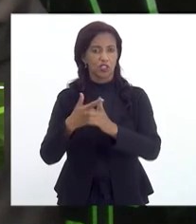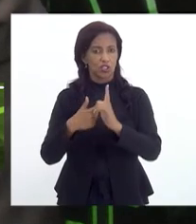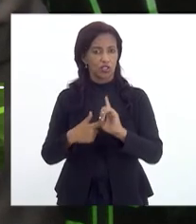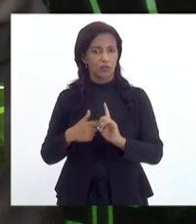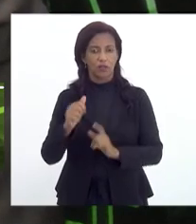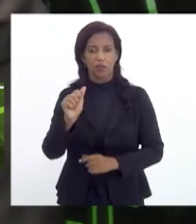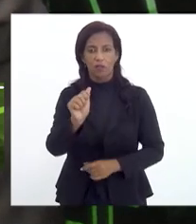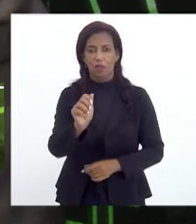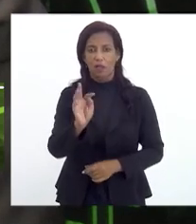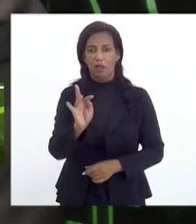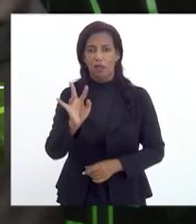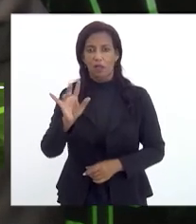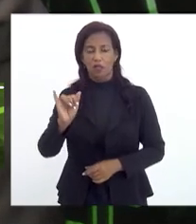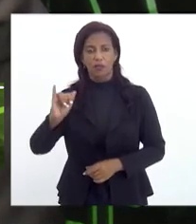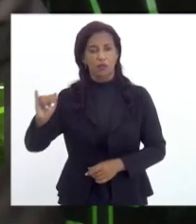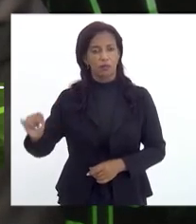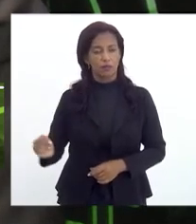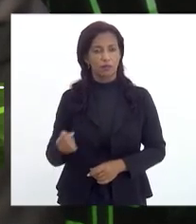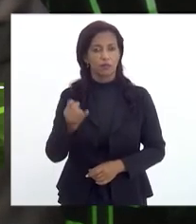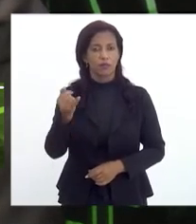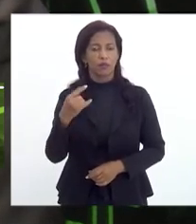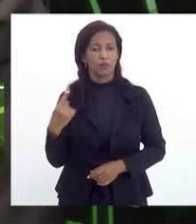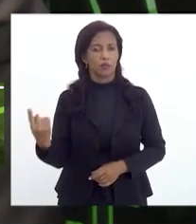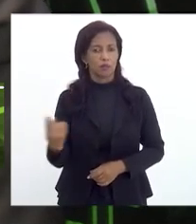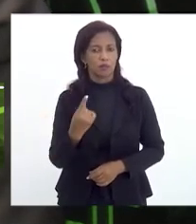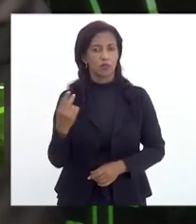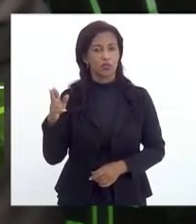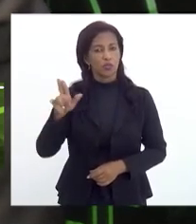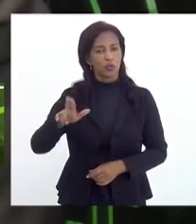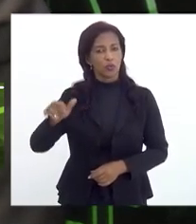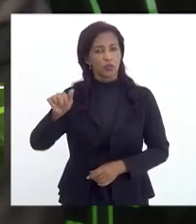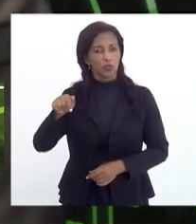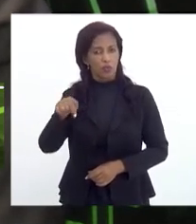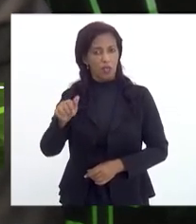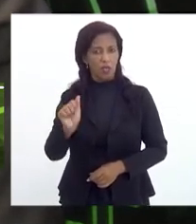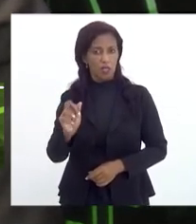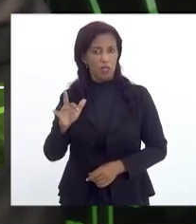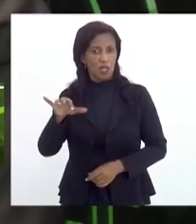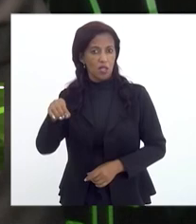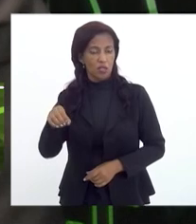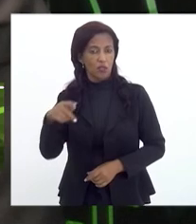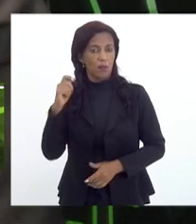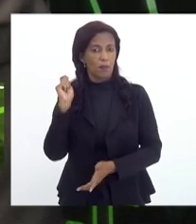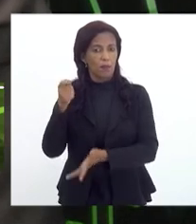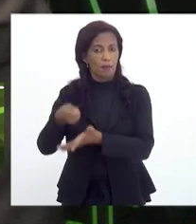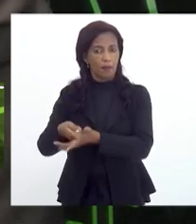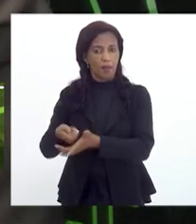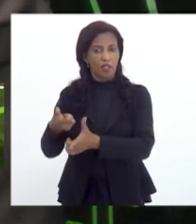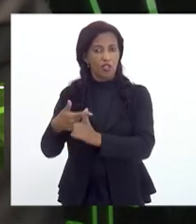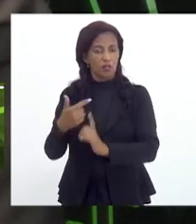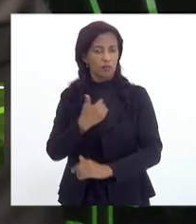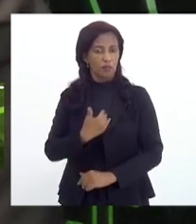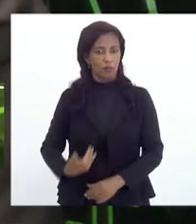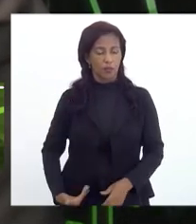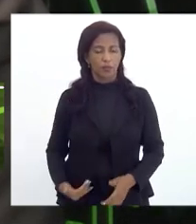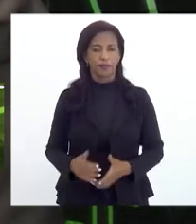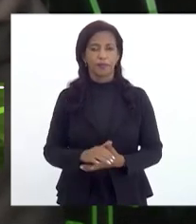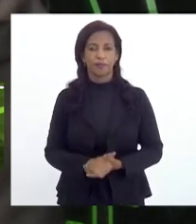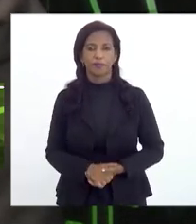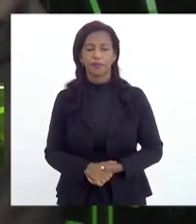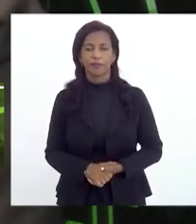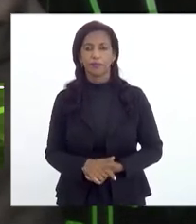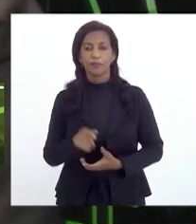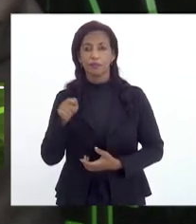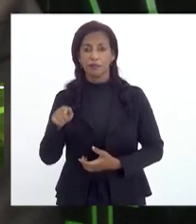Ativa E a possibilidade De a gente Utilizá-la Esses ativos Para pagar A dívida Pública E